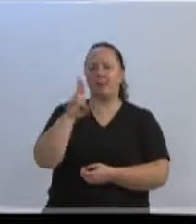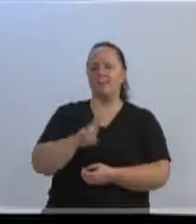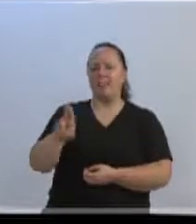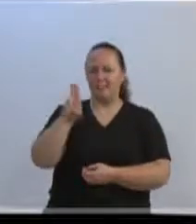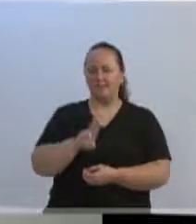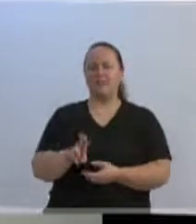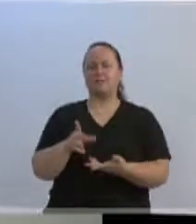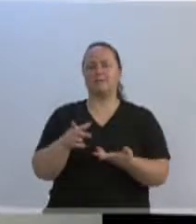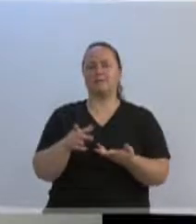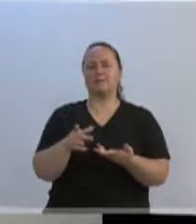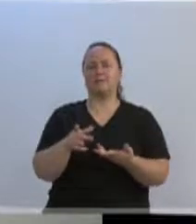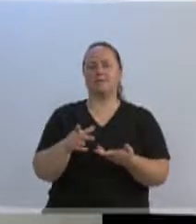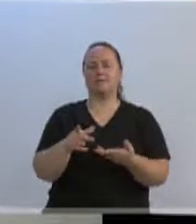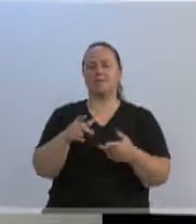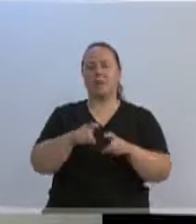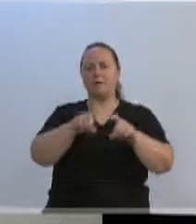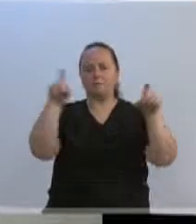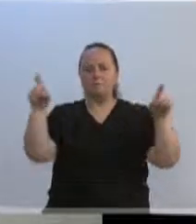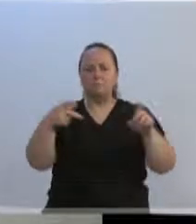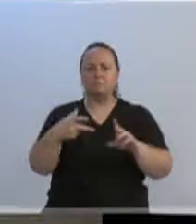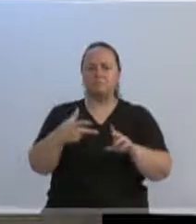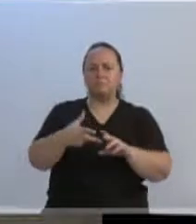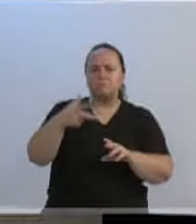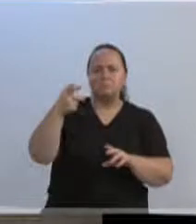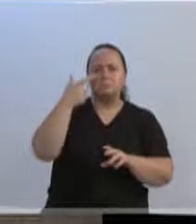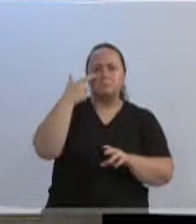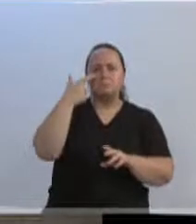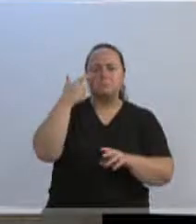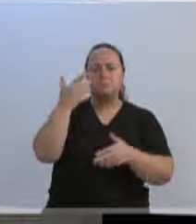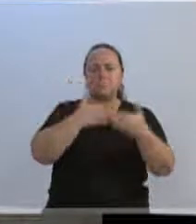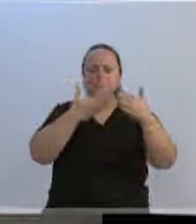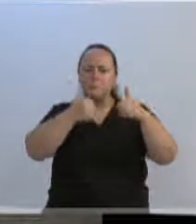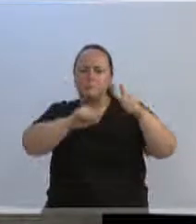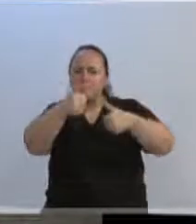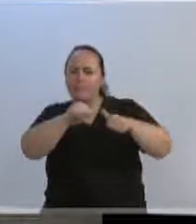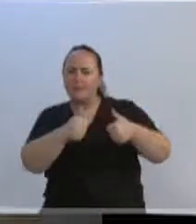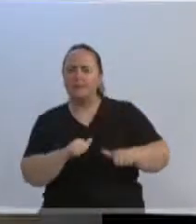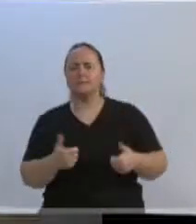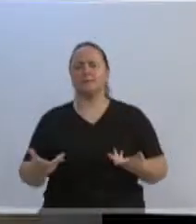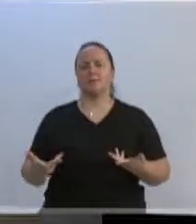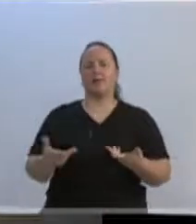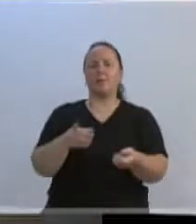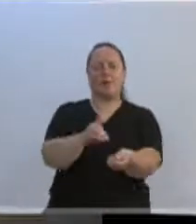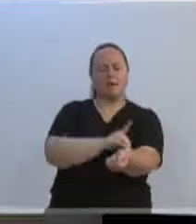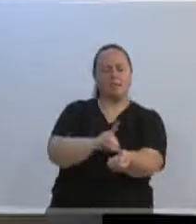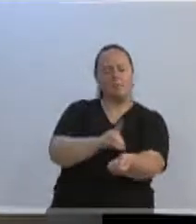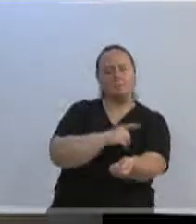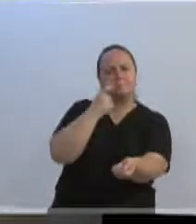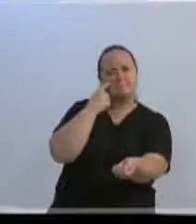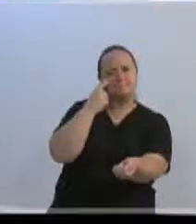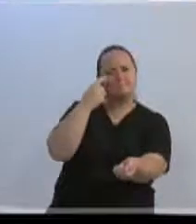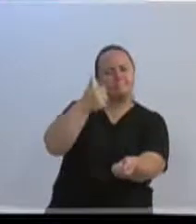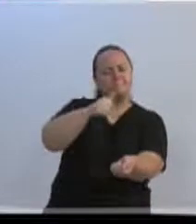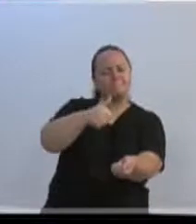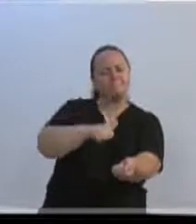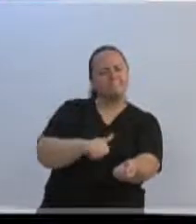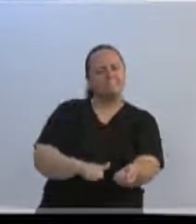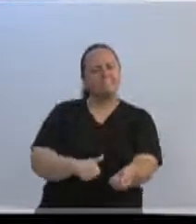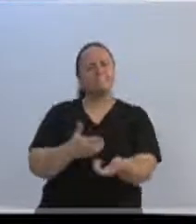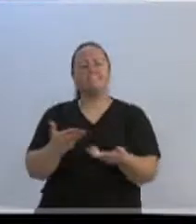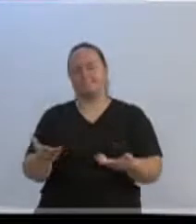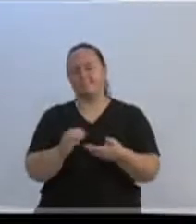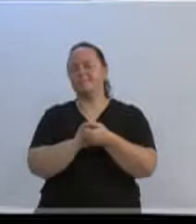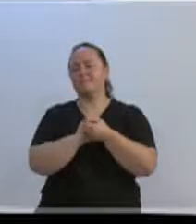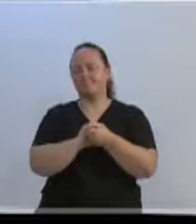do clube de mães teste de glicemia vários outros serviços e atrações envolvendo a comunidade local parabéns a toda equipe lá tsf geral time